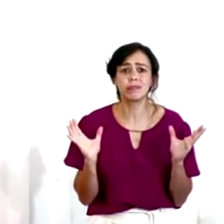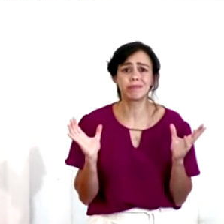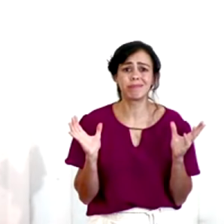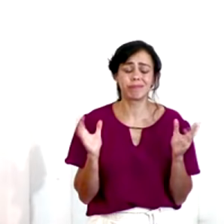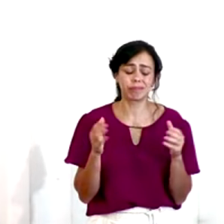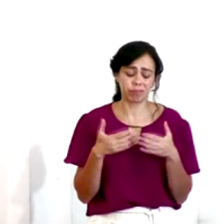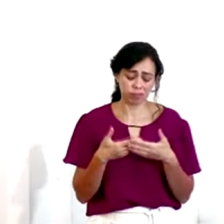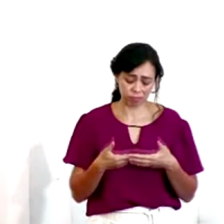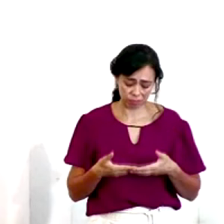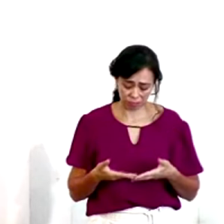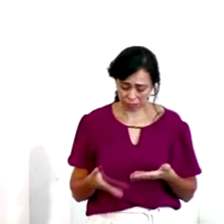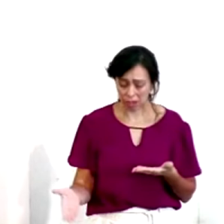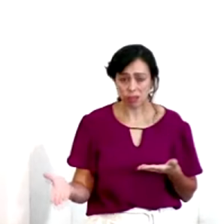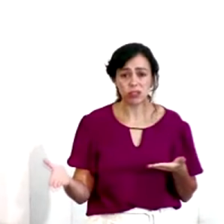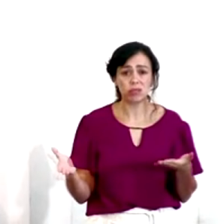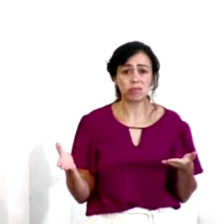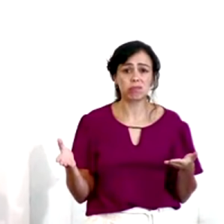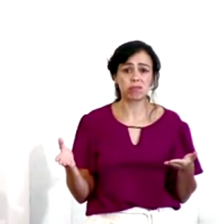Absolutamente nenhuma razão.